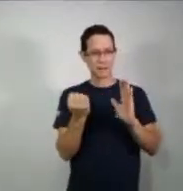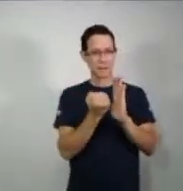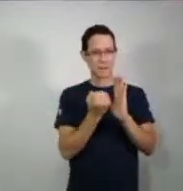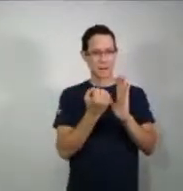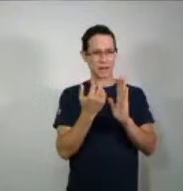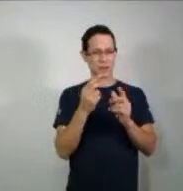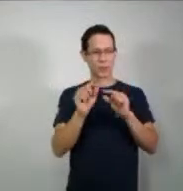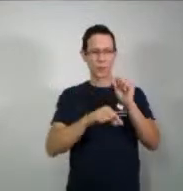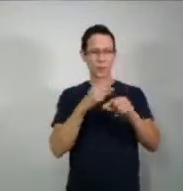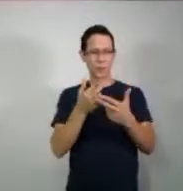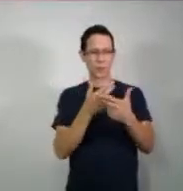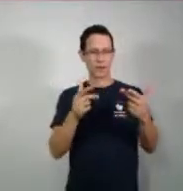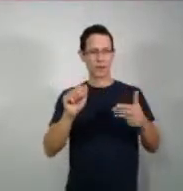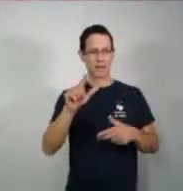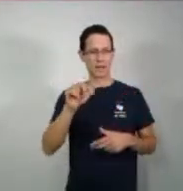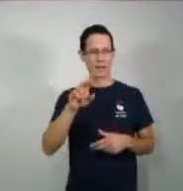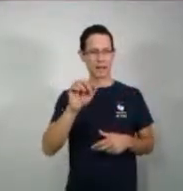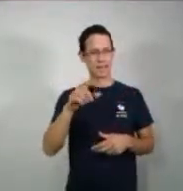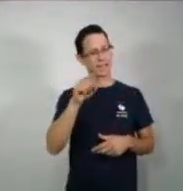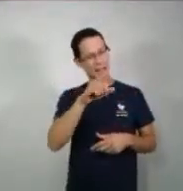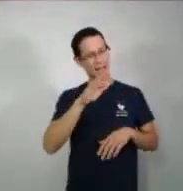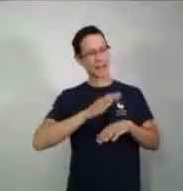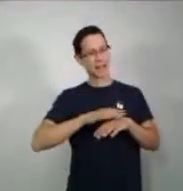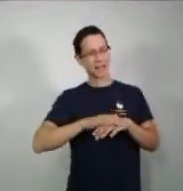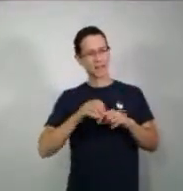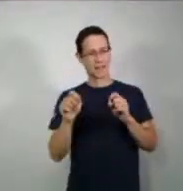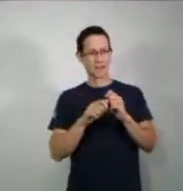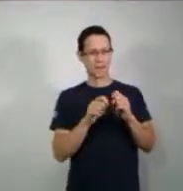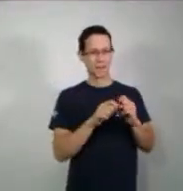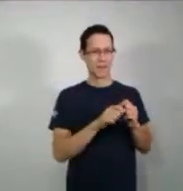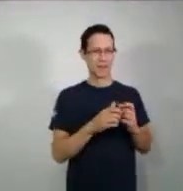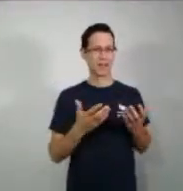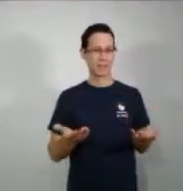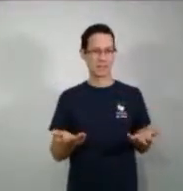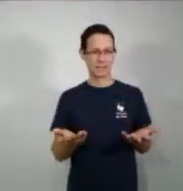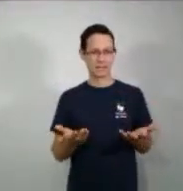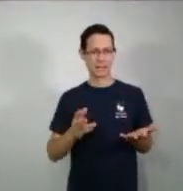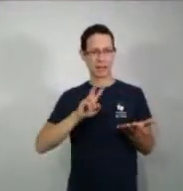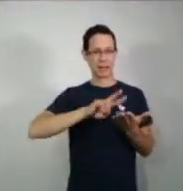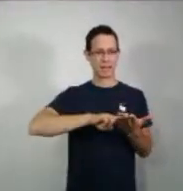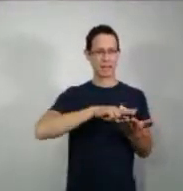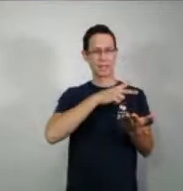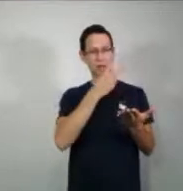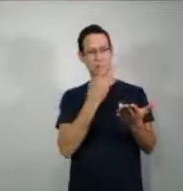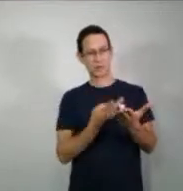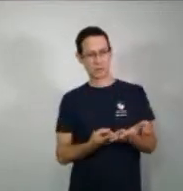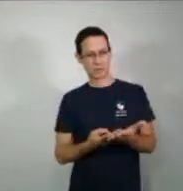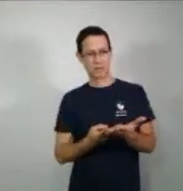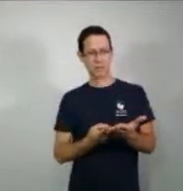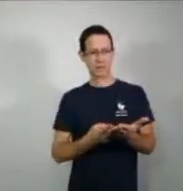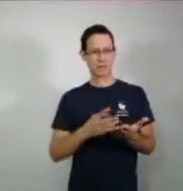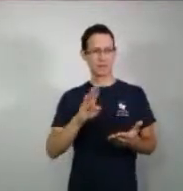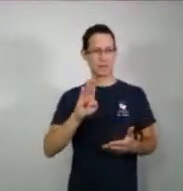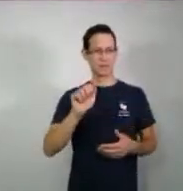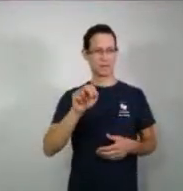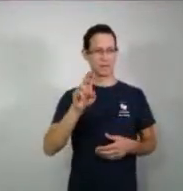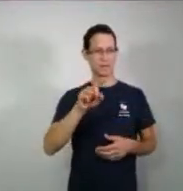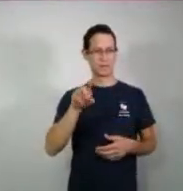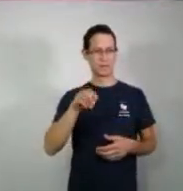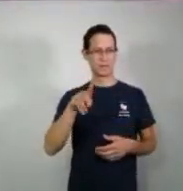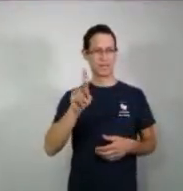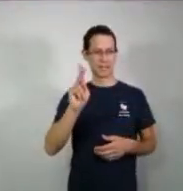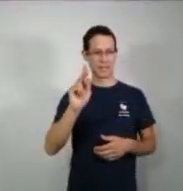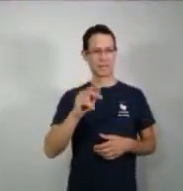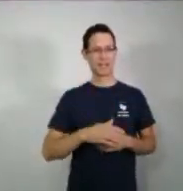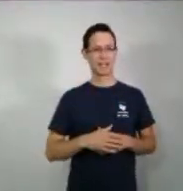de Holanda. Ah, Paulo Rony, aquele que fez a tradução de Balzac. Ah, o meu tio